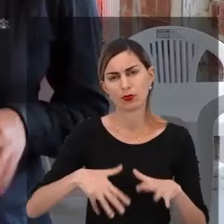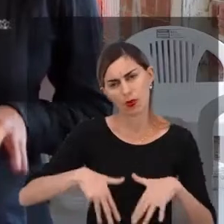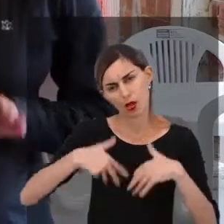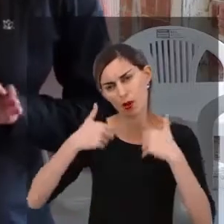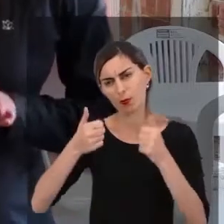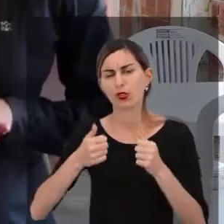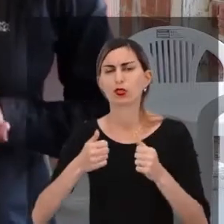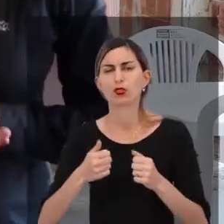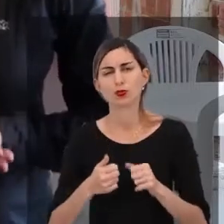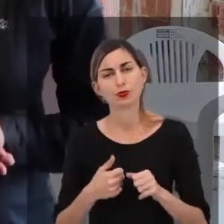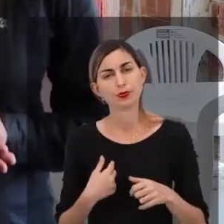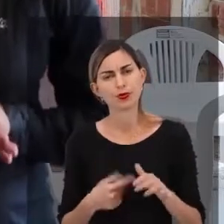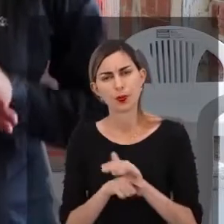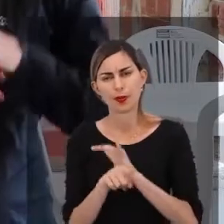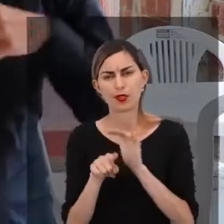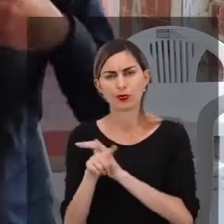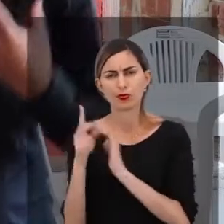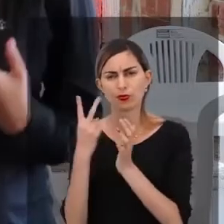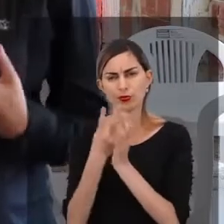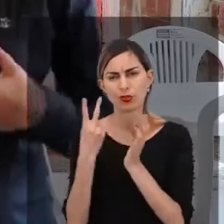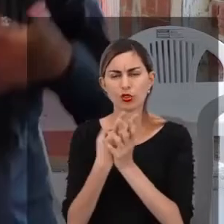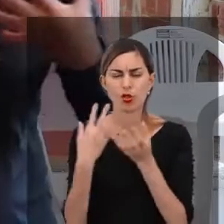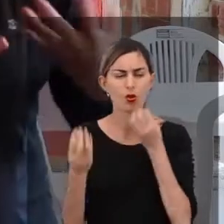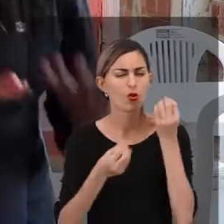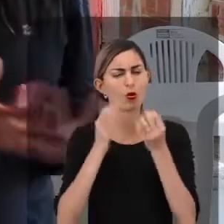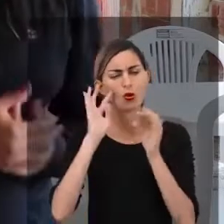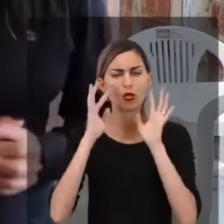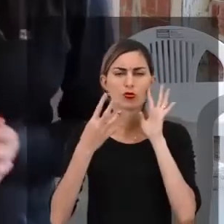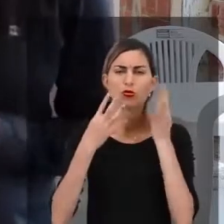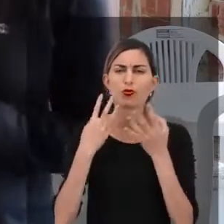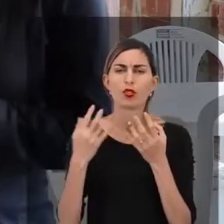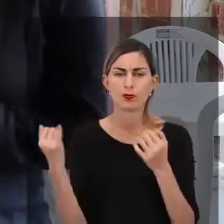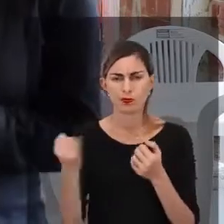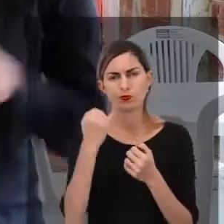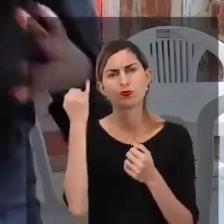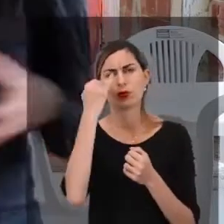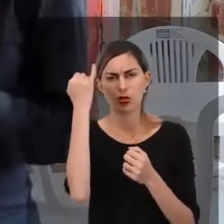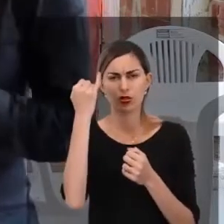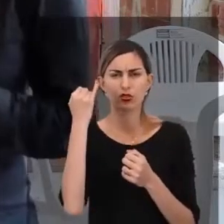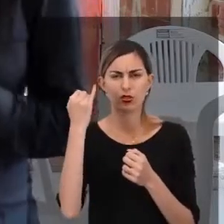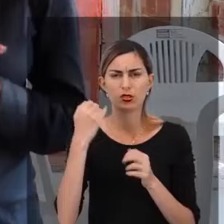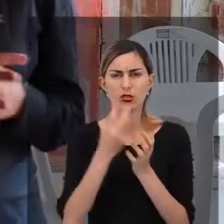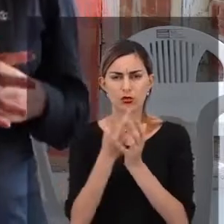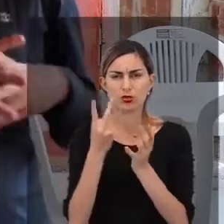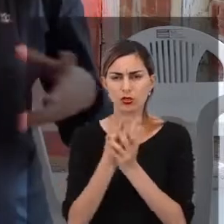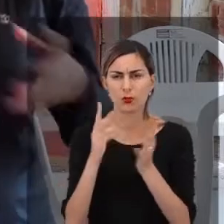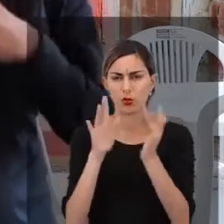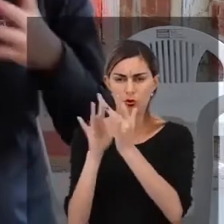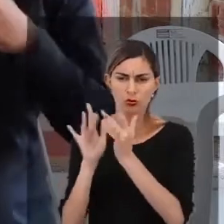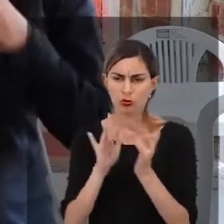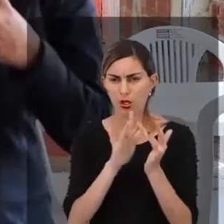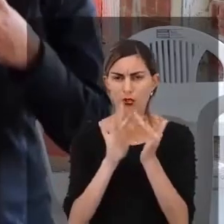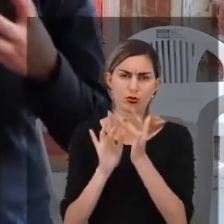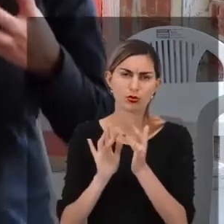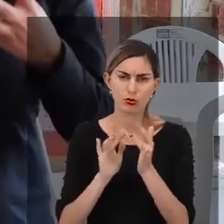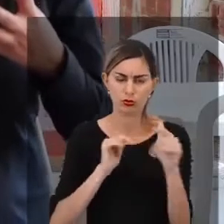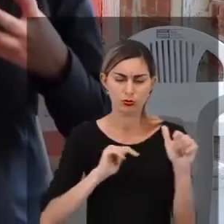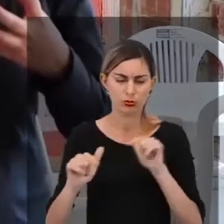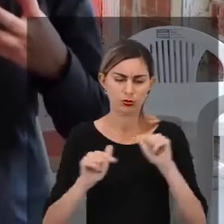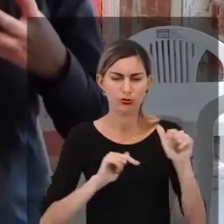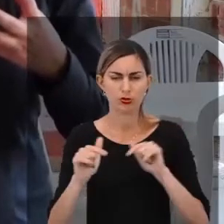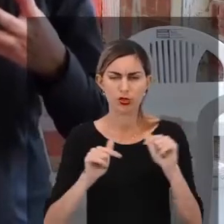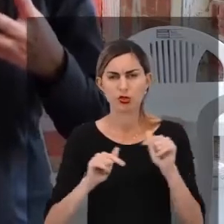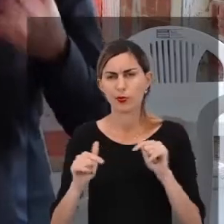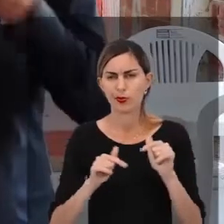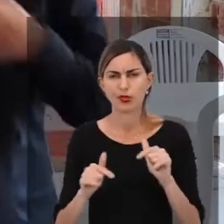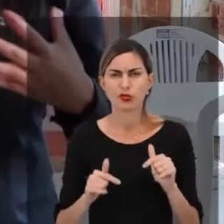informar. Então, essa é a melhor ferramenta. E se perguntar sempre como eu ia resolver isso, né? Eu acho importante que eu sempre tive o contato com